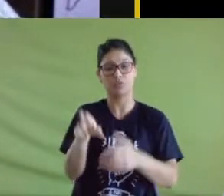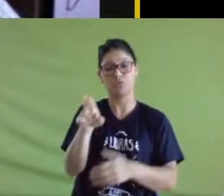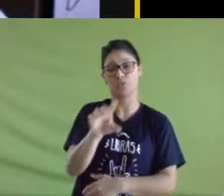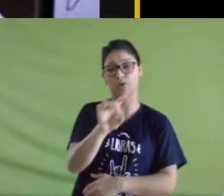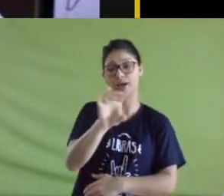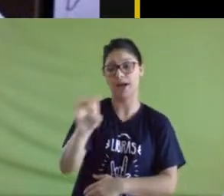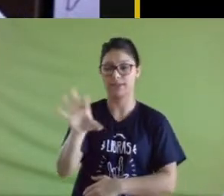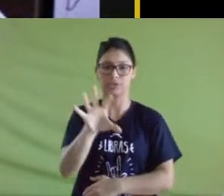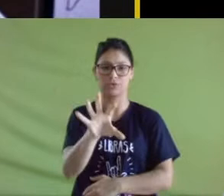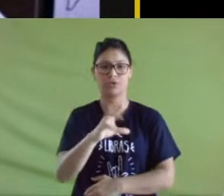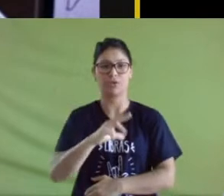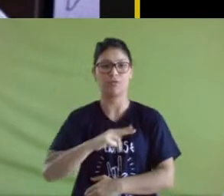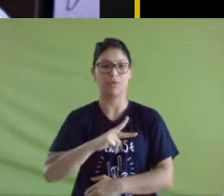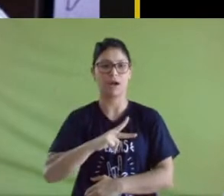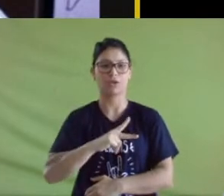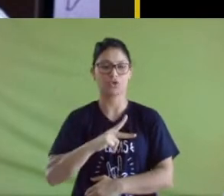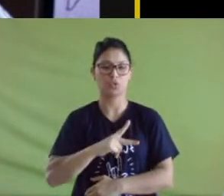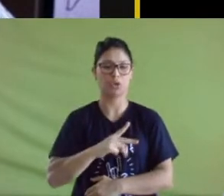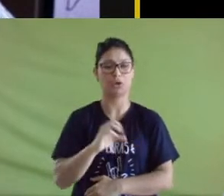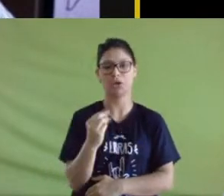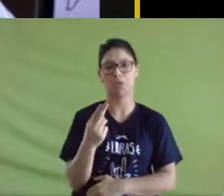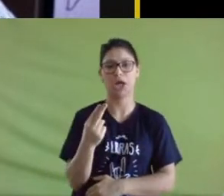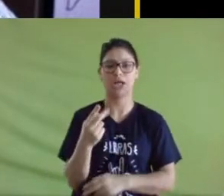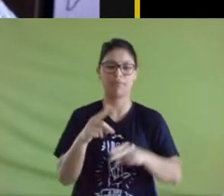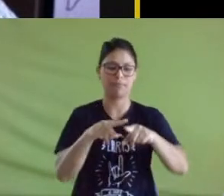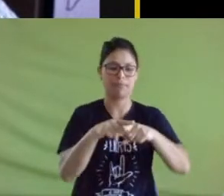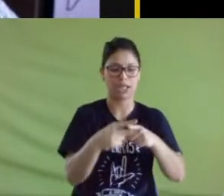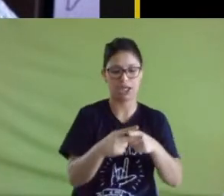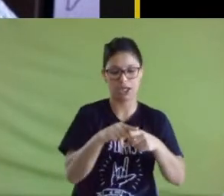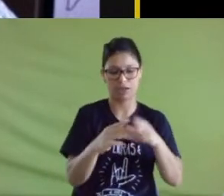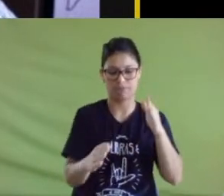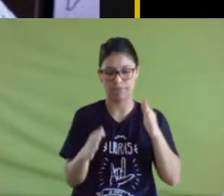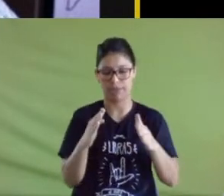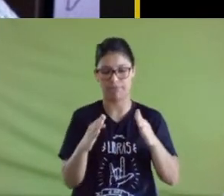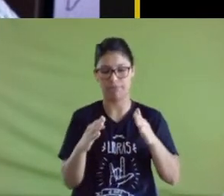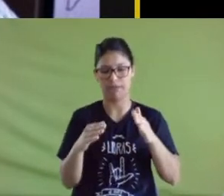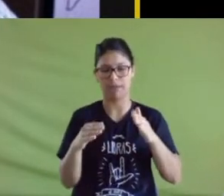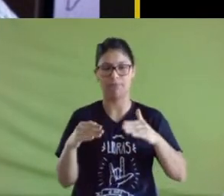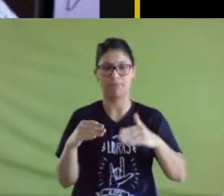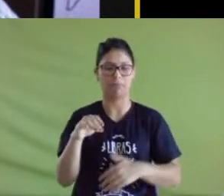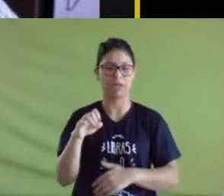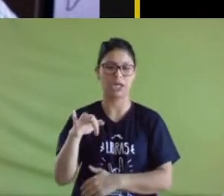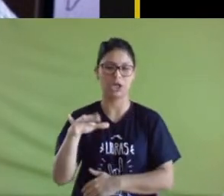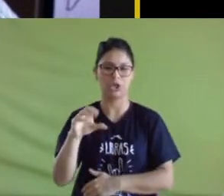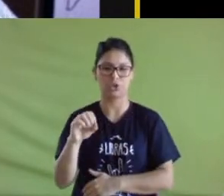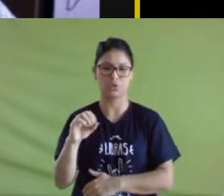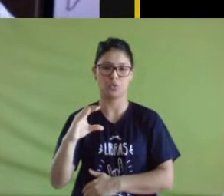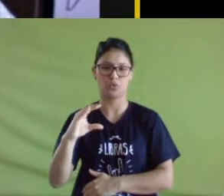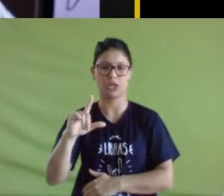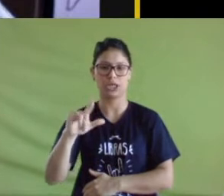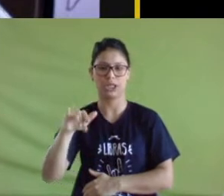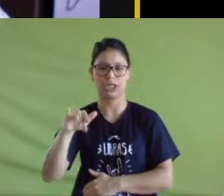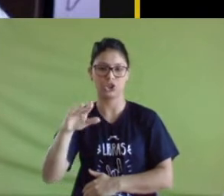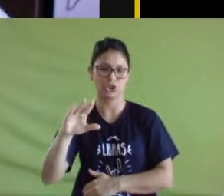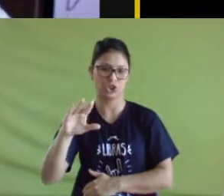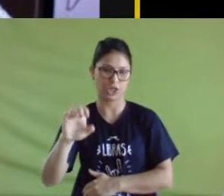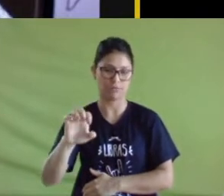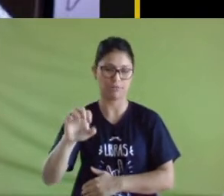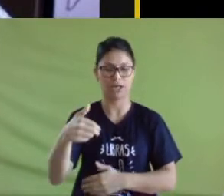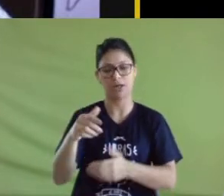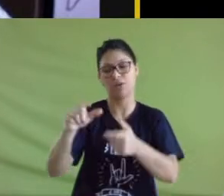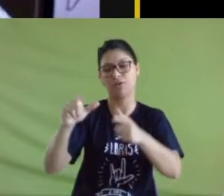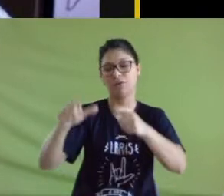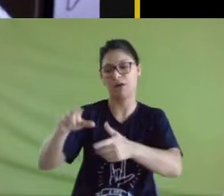não era mecânico como o clichê que a gente usa numa gráfica para imprimir uma página.